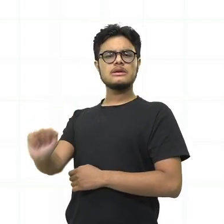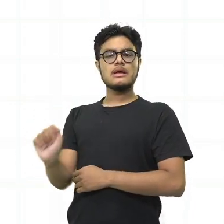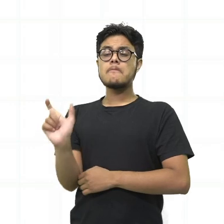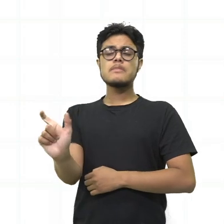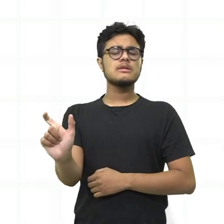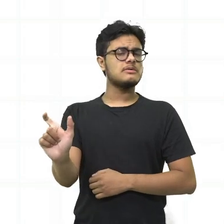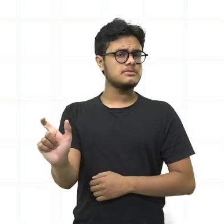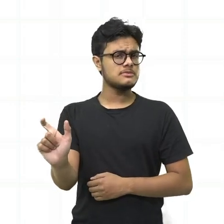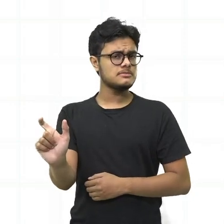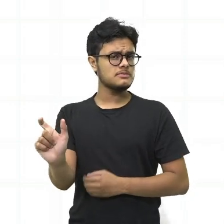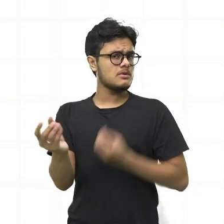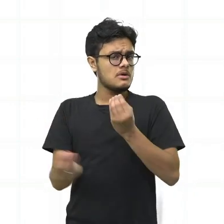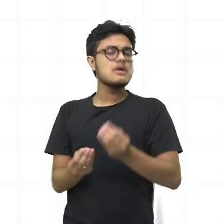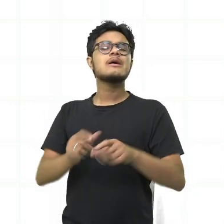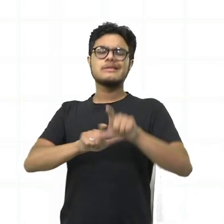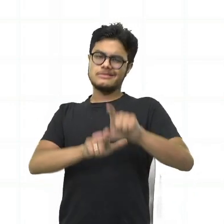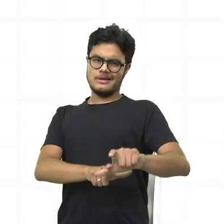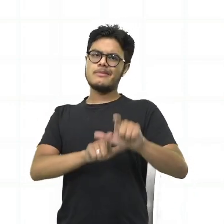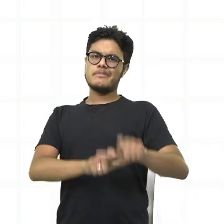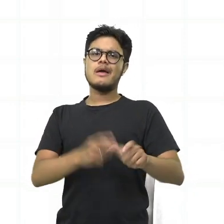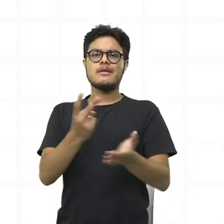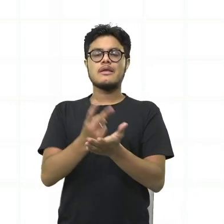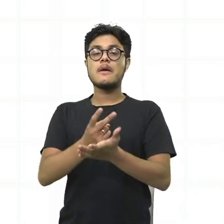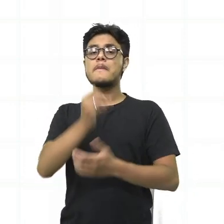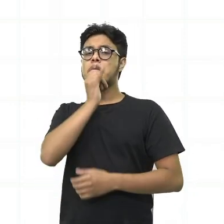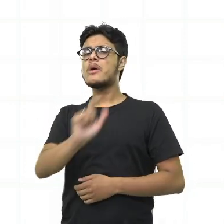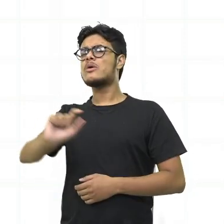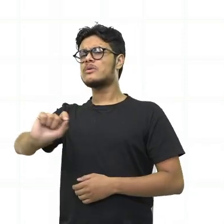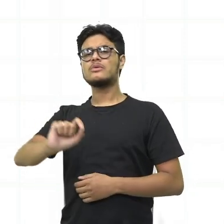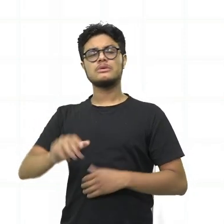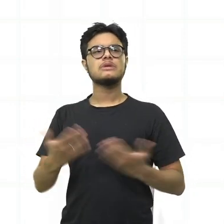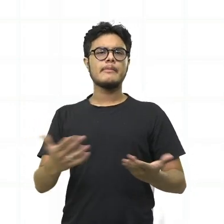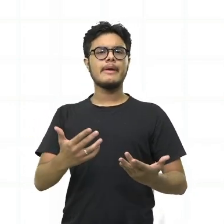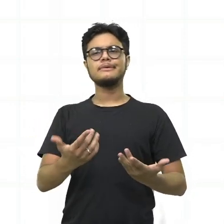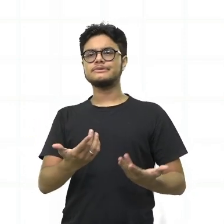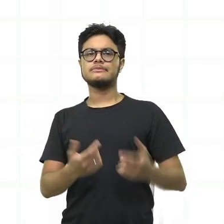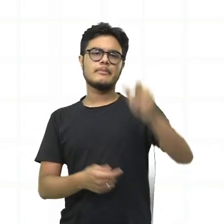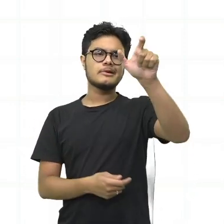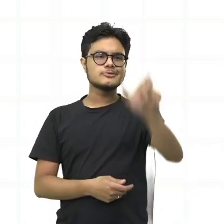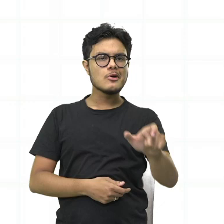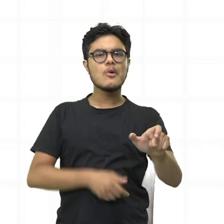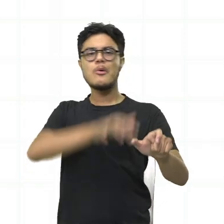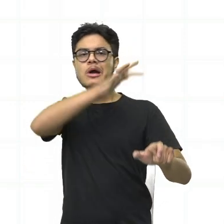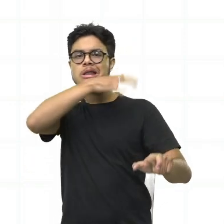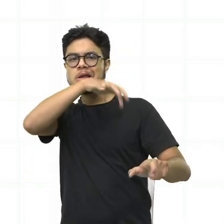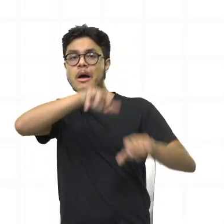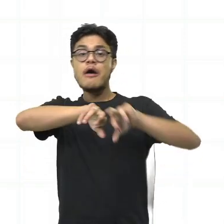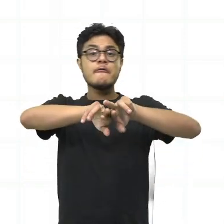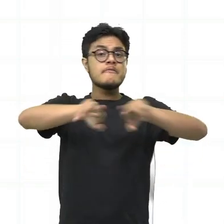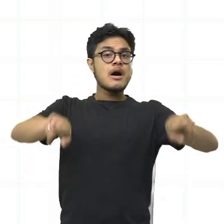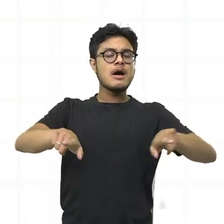só, alegria. A alegria ela depende de um ser para existir.